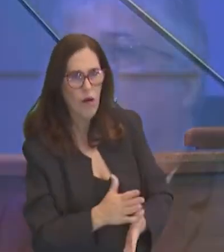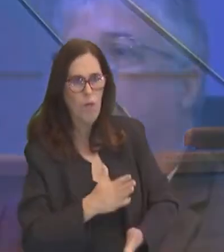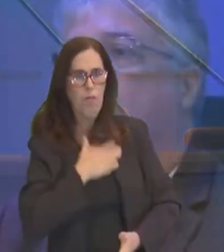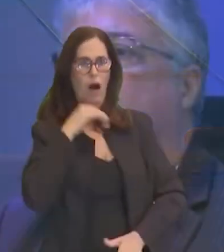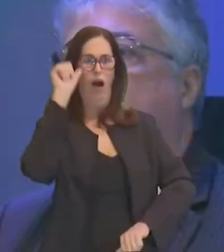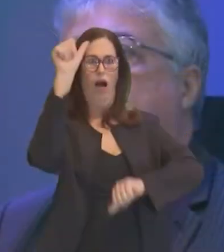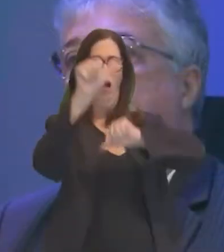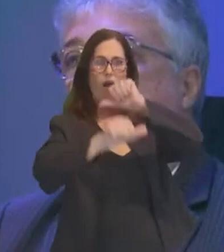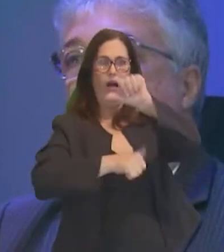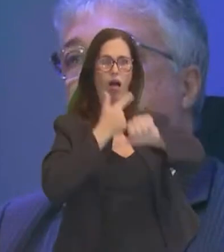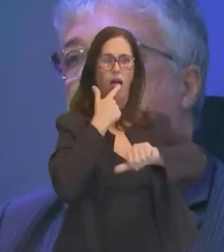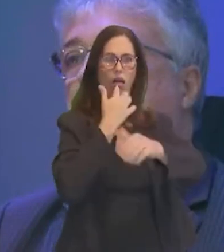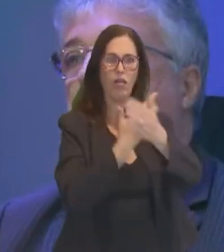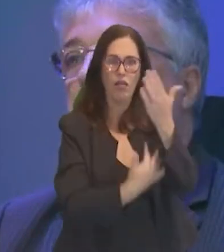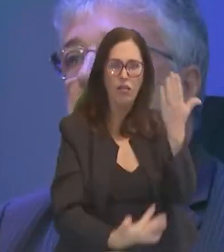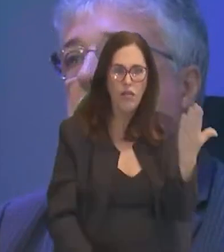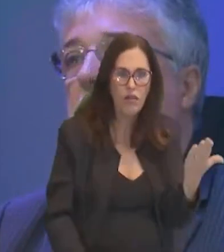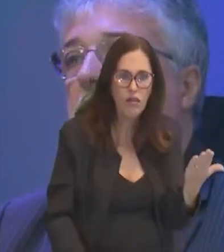rio de sangue.